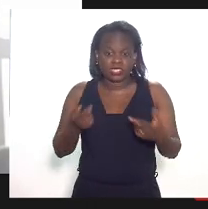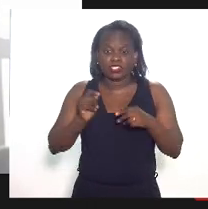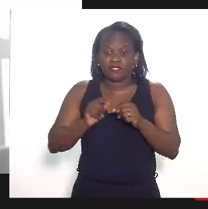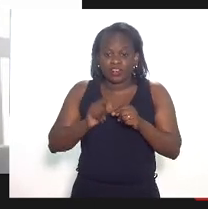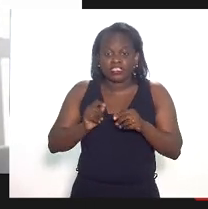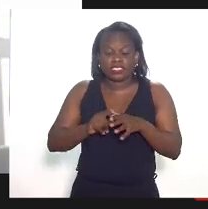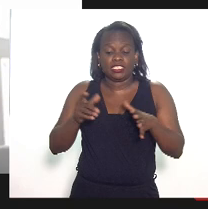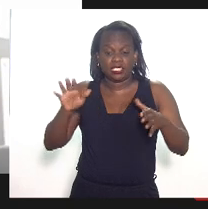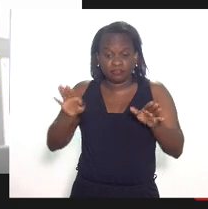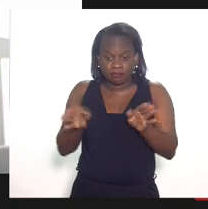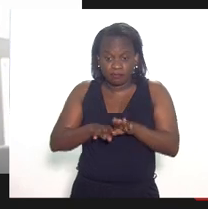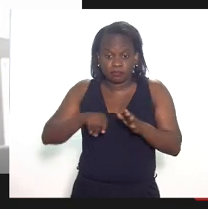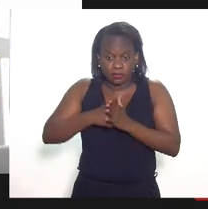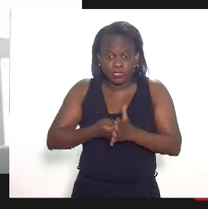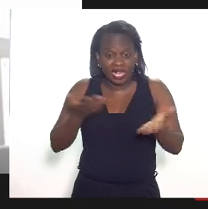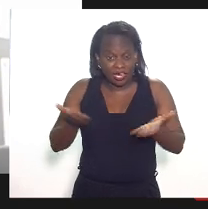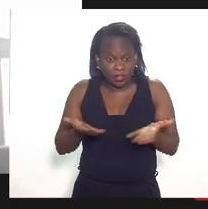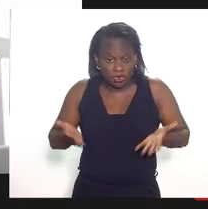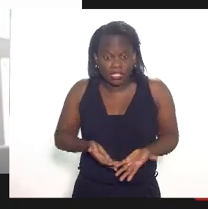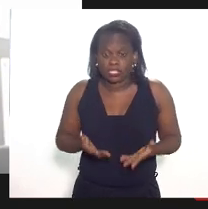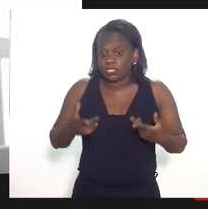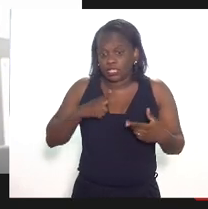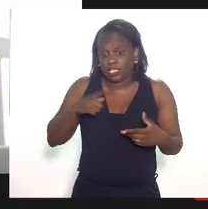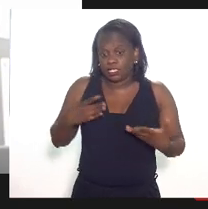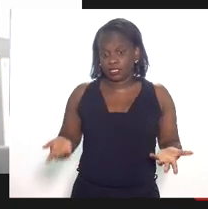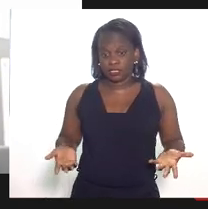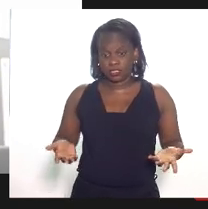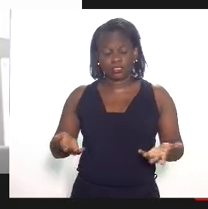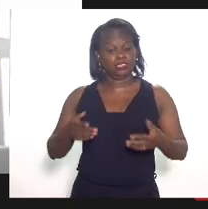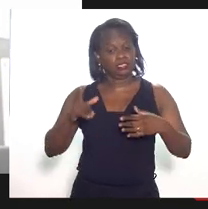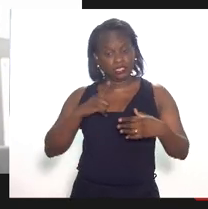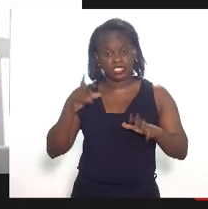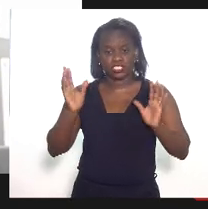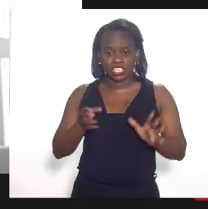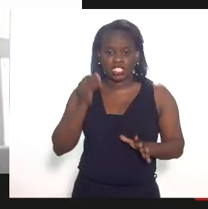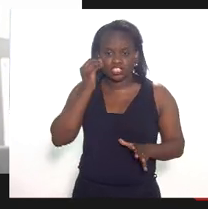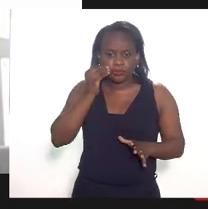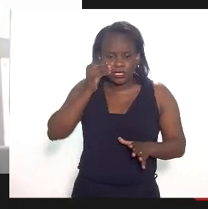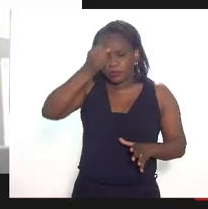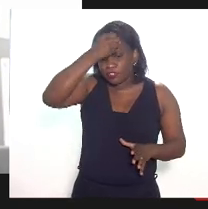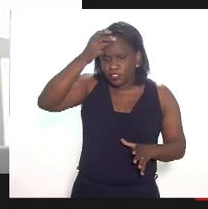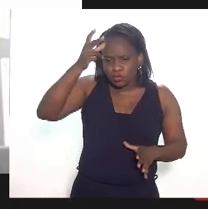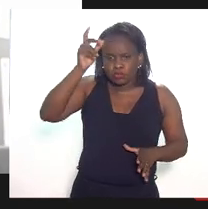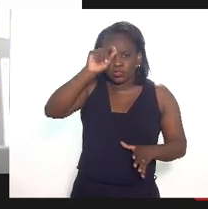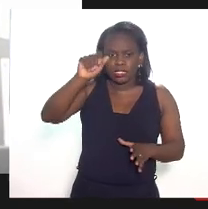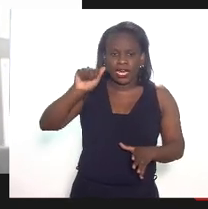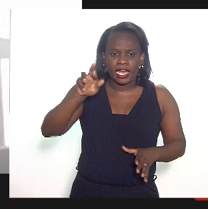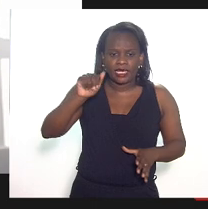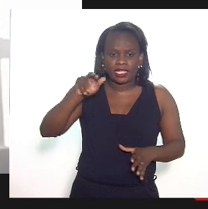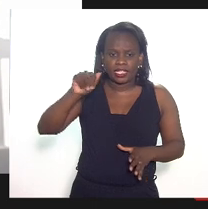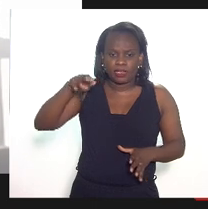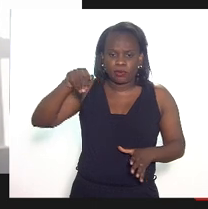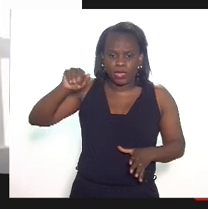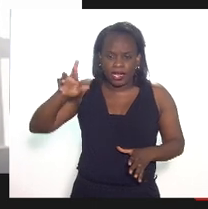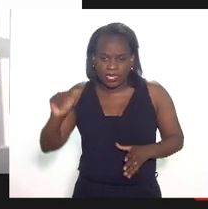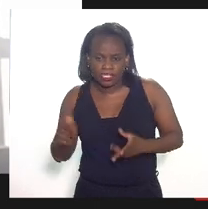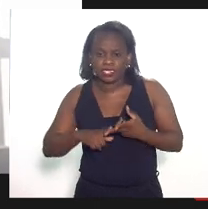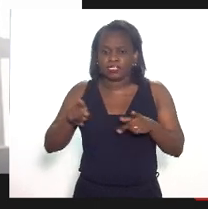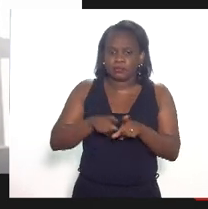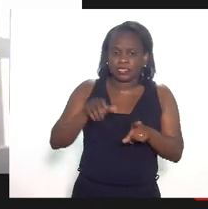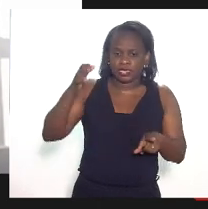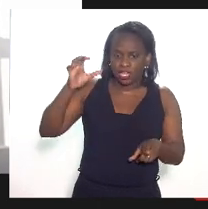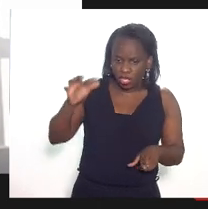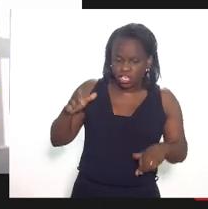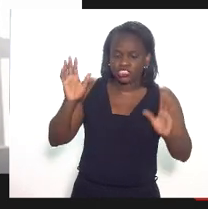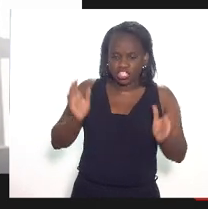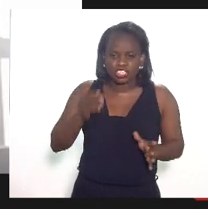lockdown nesse momento, que é o que nos dispomos. Quer dizer, já há experiências de municípios, Araraquara, o próprio Niterói, eu acho que está